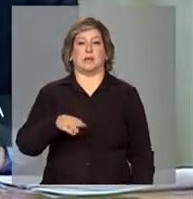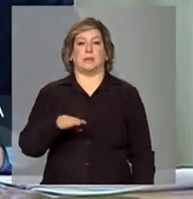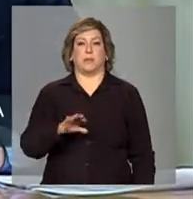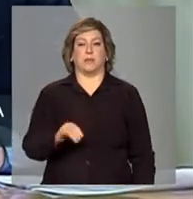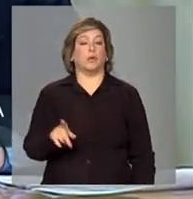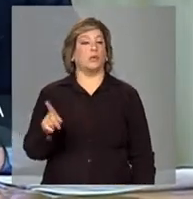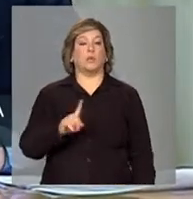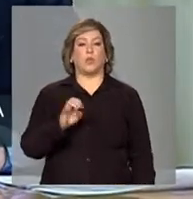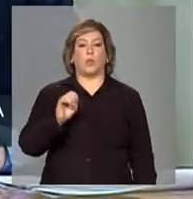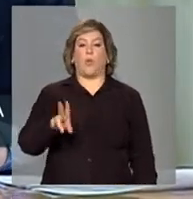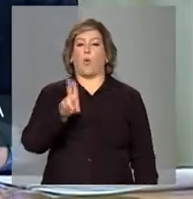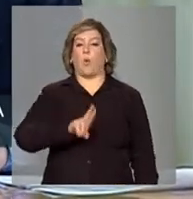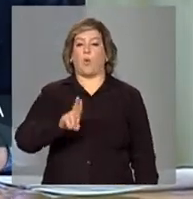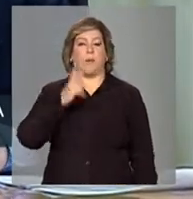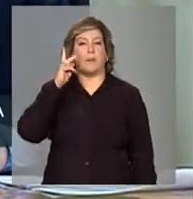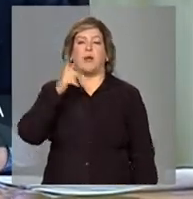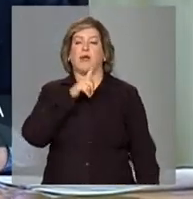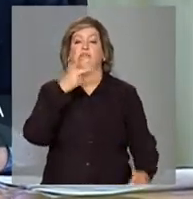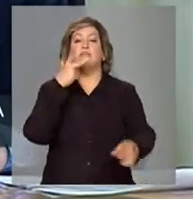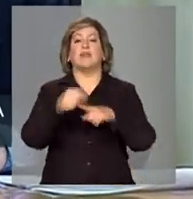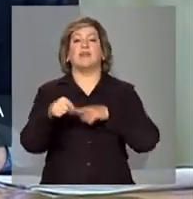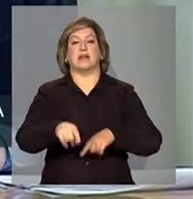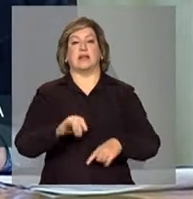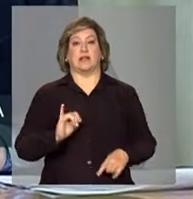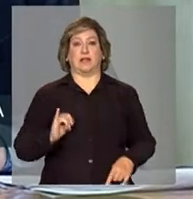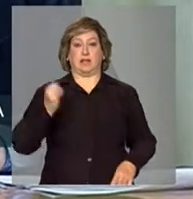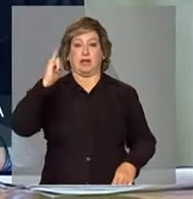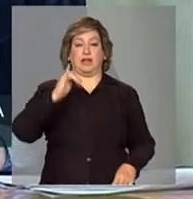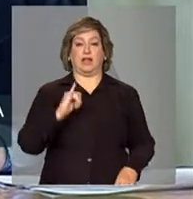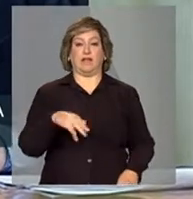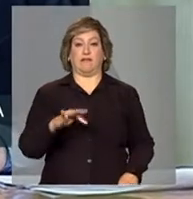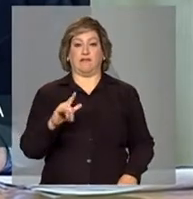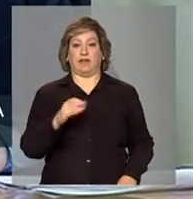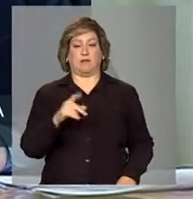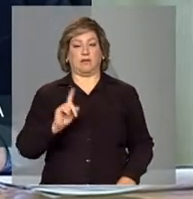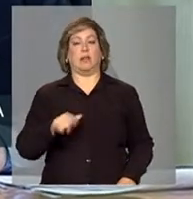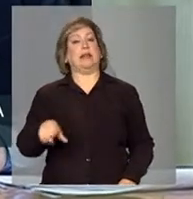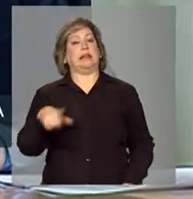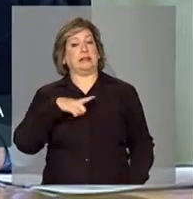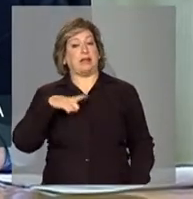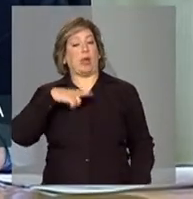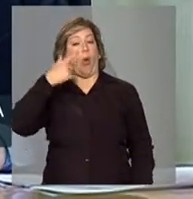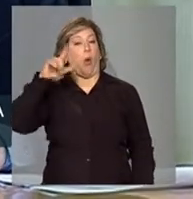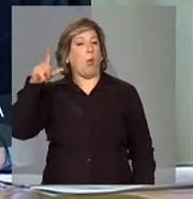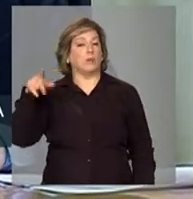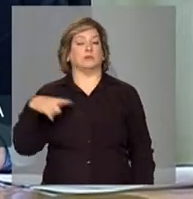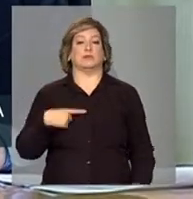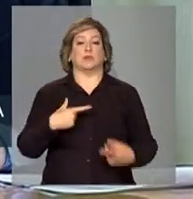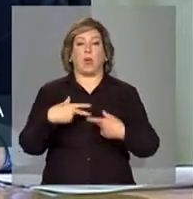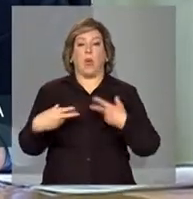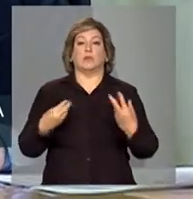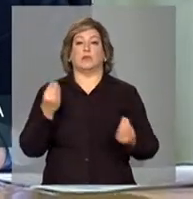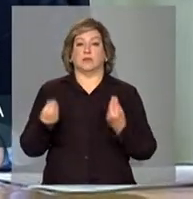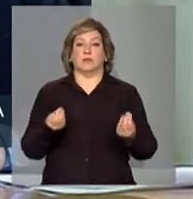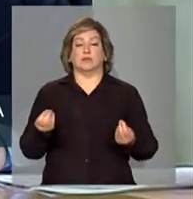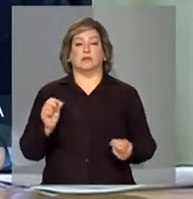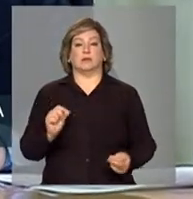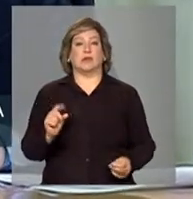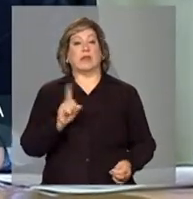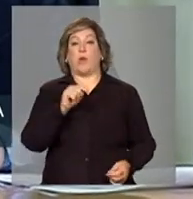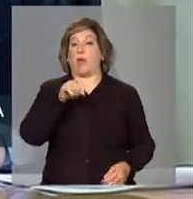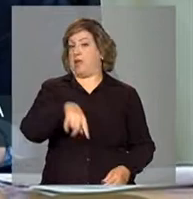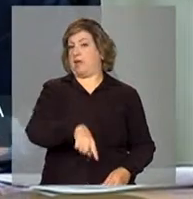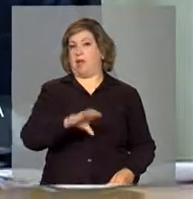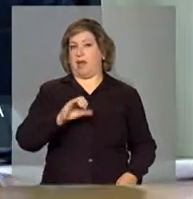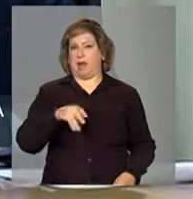utilizado para combater a inflação essa política para combater inflação existem outros instrumentos que não o